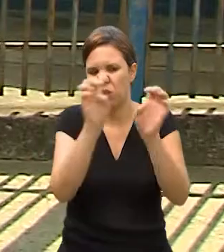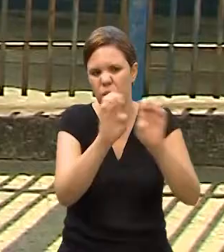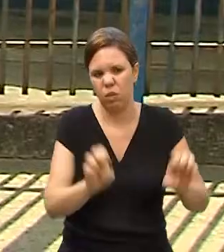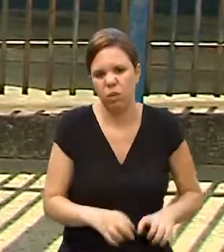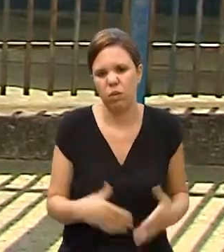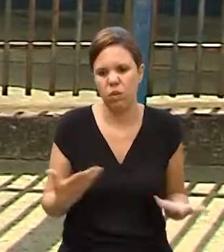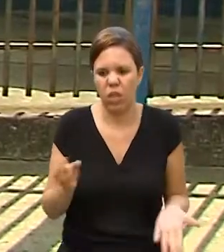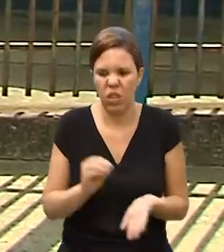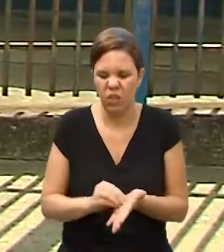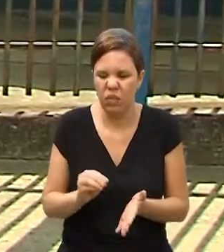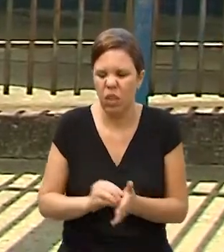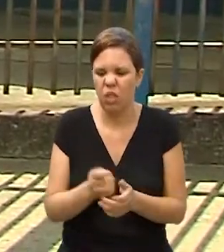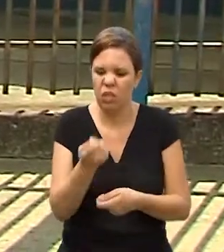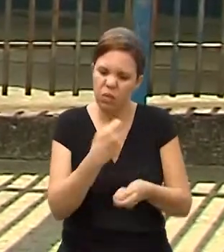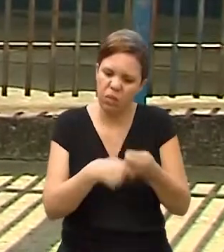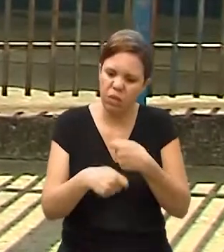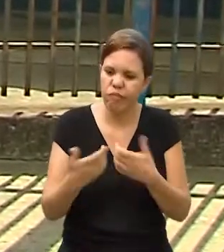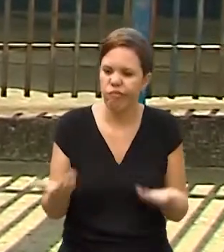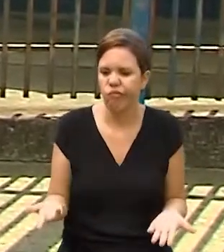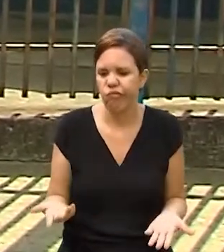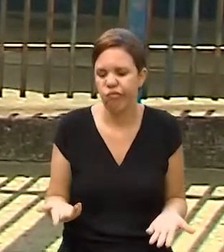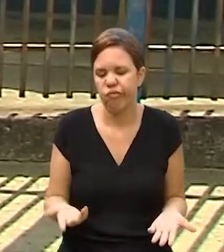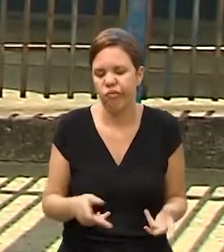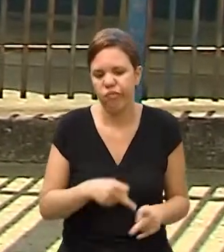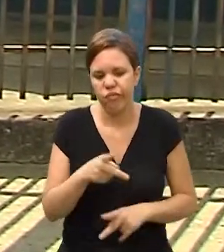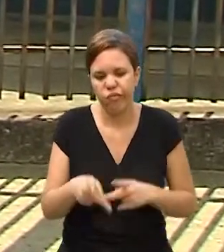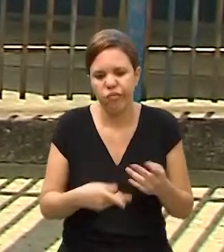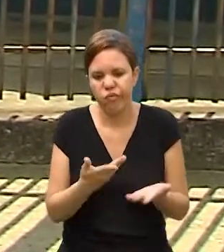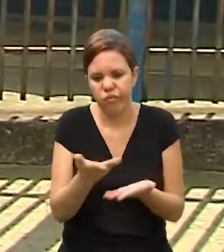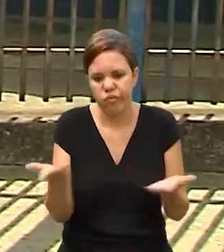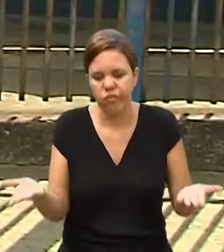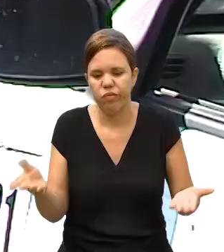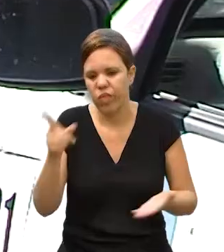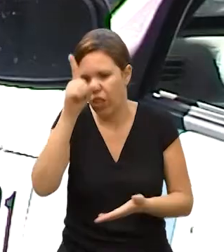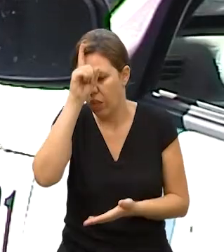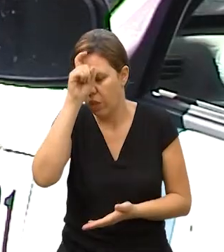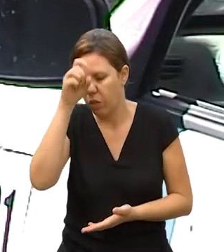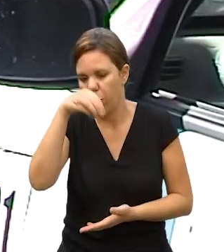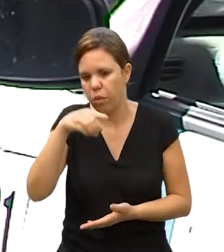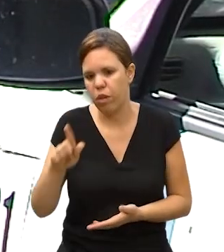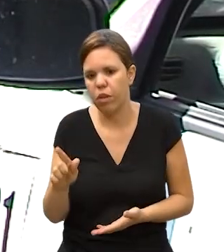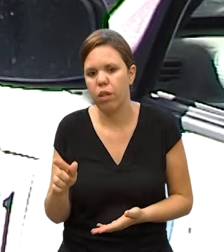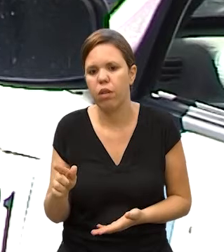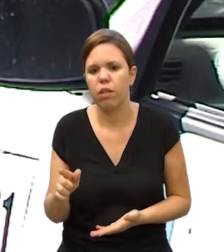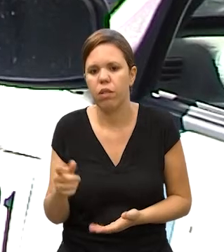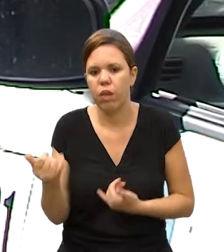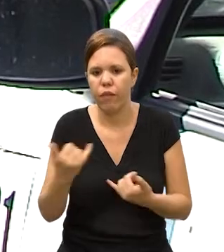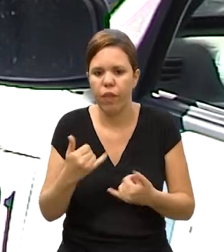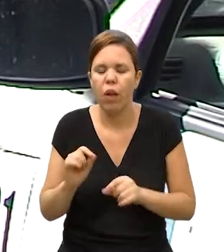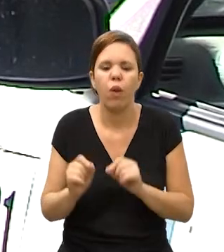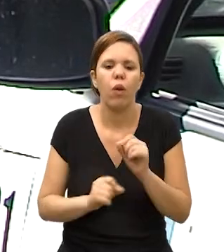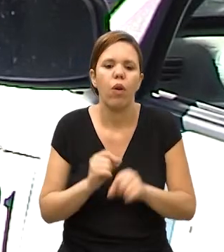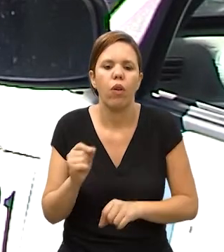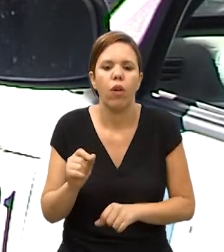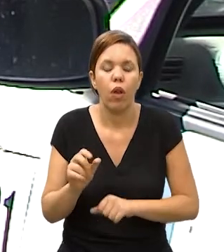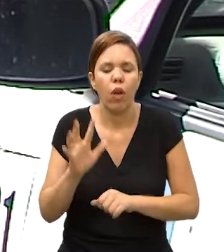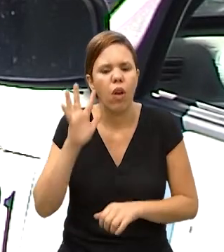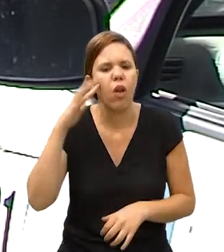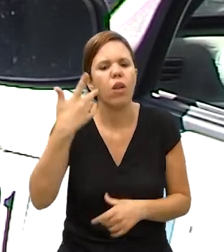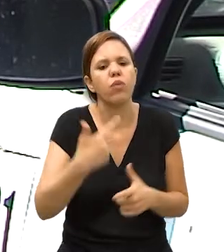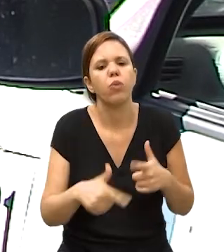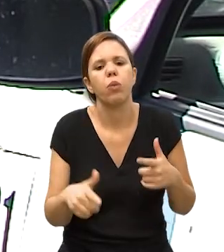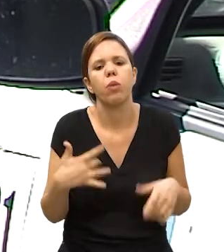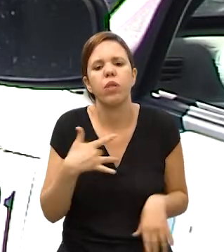estrutura, a falta de gestão, né? Criou-se aí a rede Mário Gatti, que disseram que iria resolver o